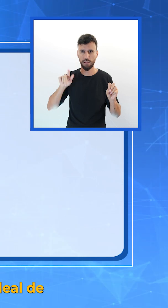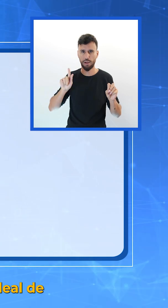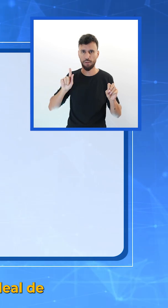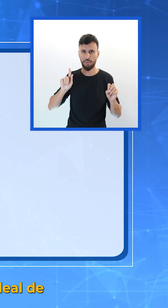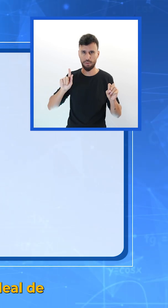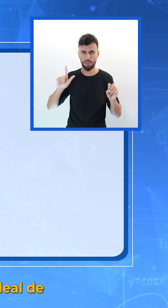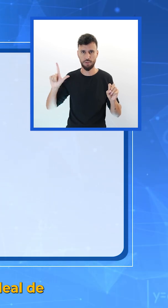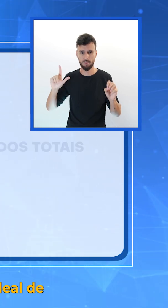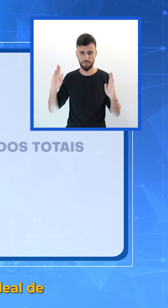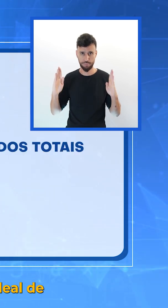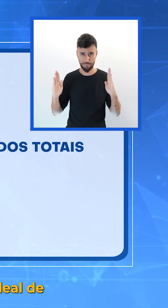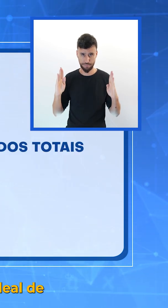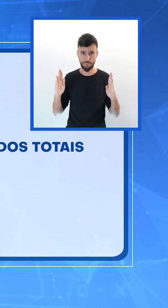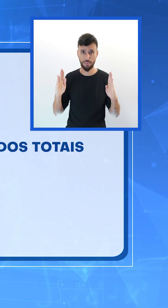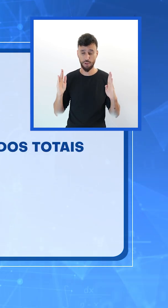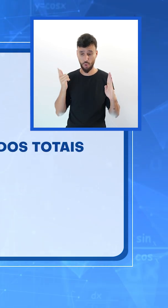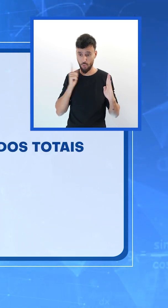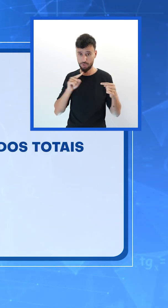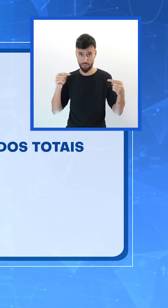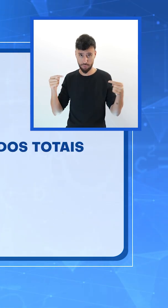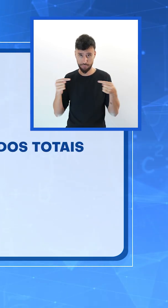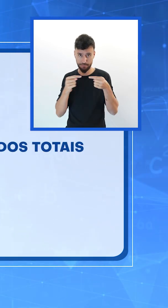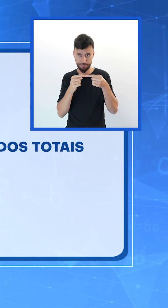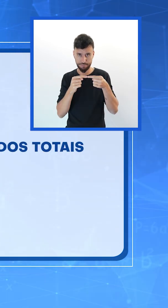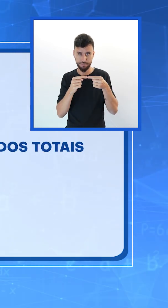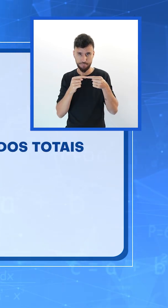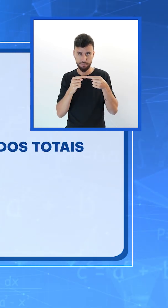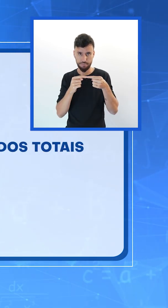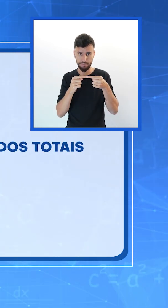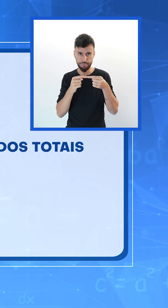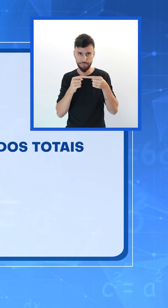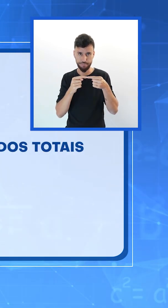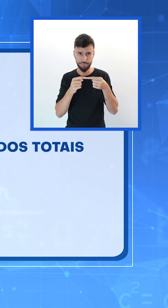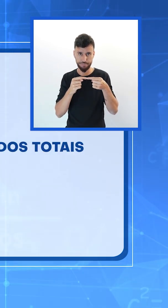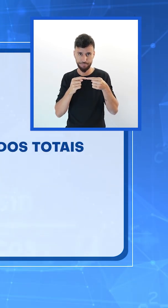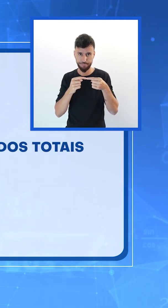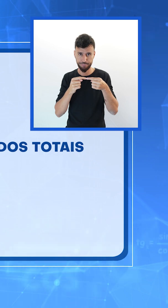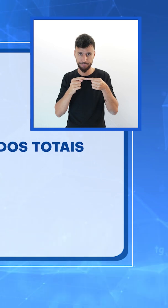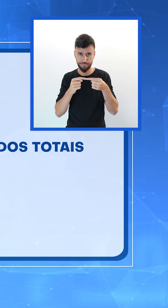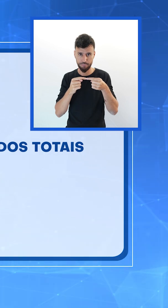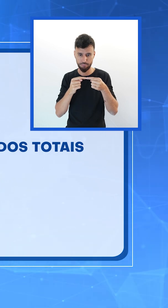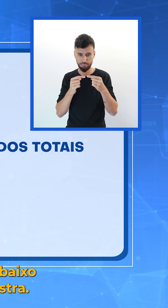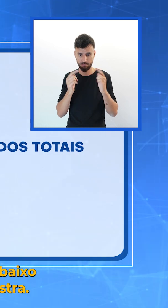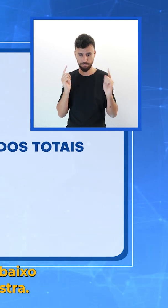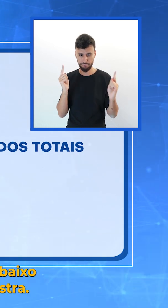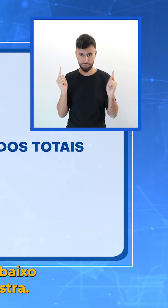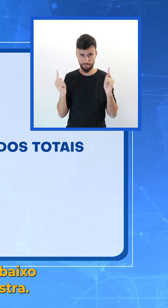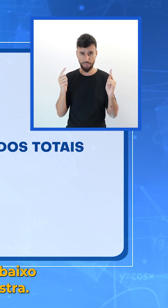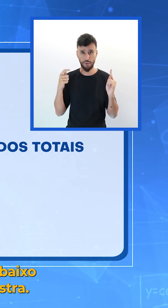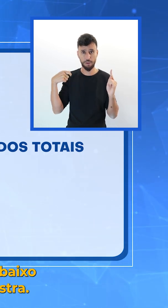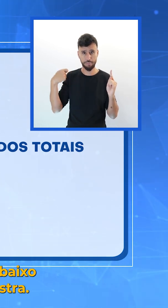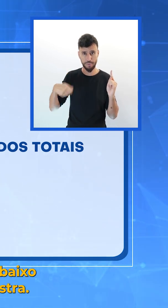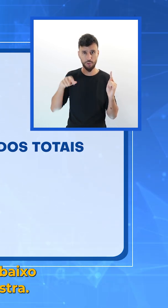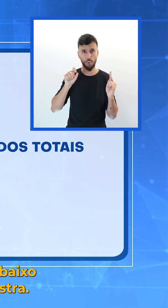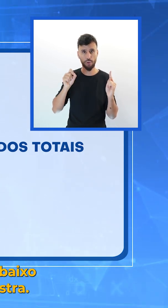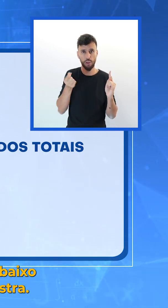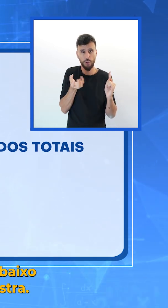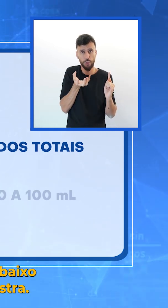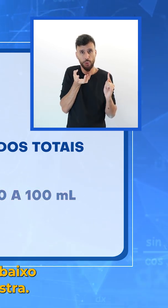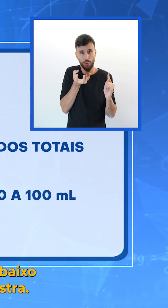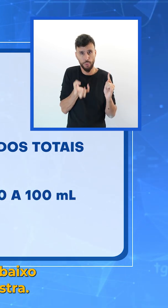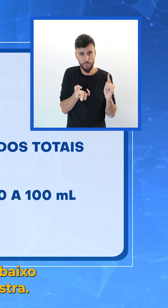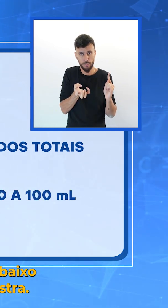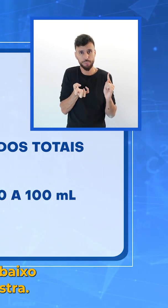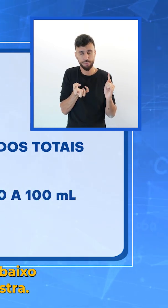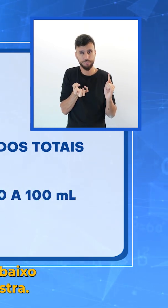para alcançarmos esse intervalo ideal de 10 até 200 mg de sólidos totais por cápsula, podemos secar um volume mais baixo